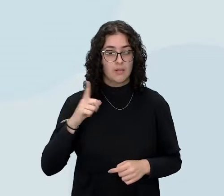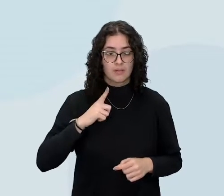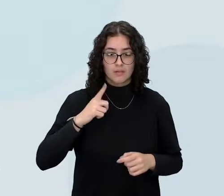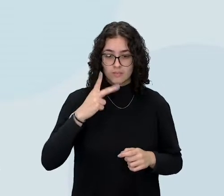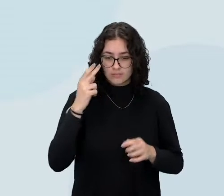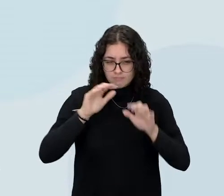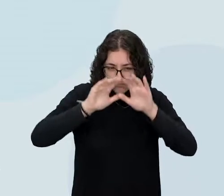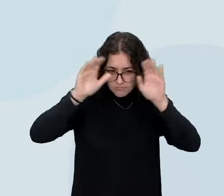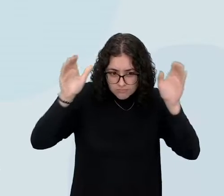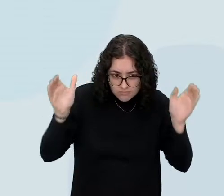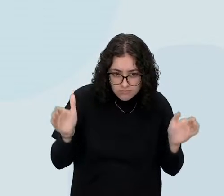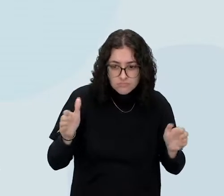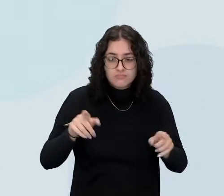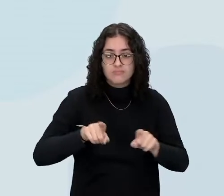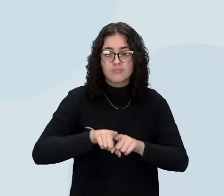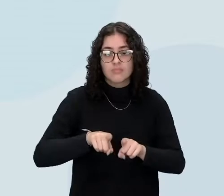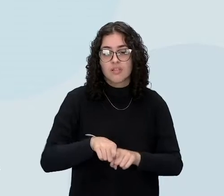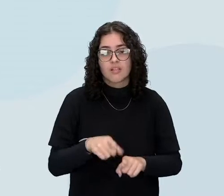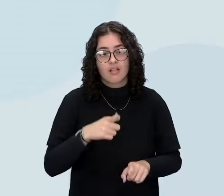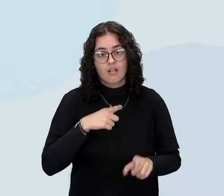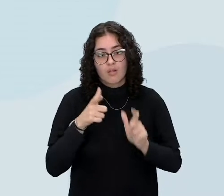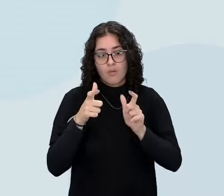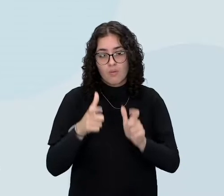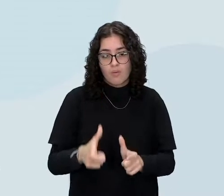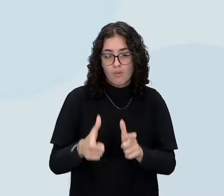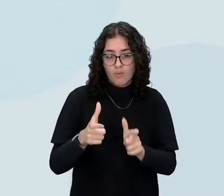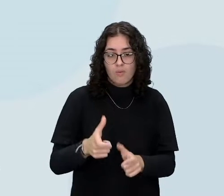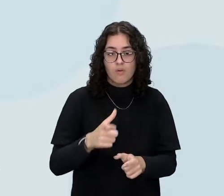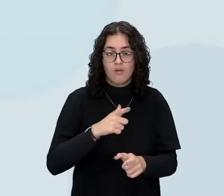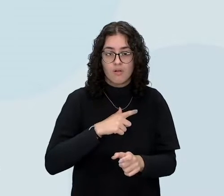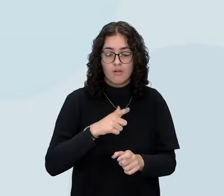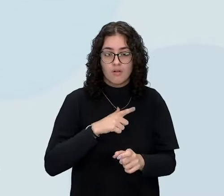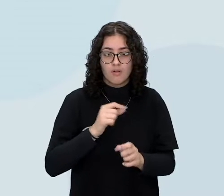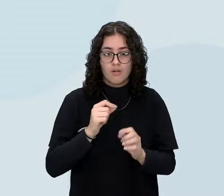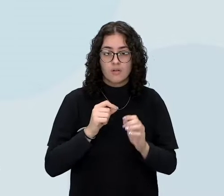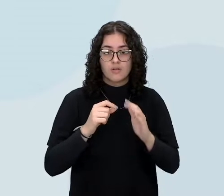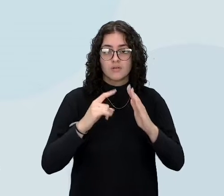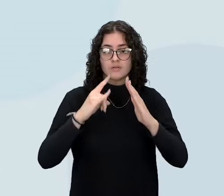galera. A região abriga a comunidades